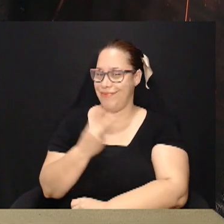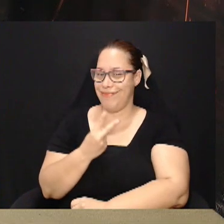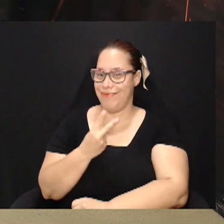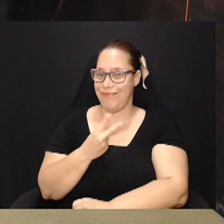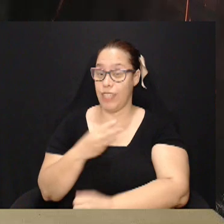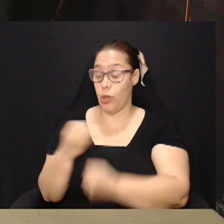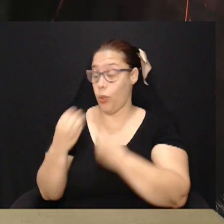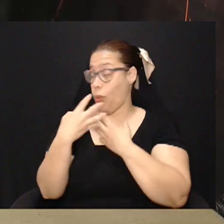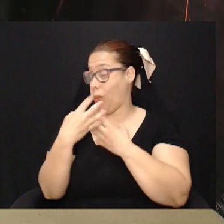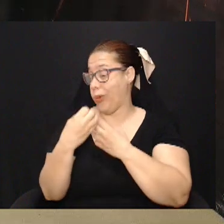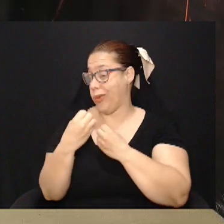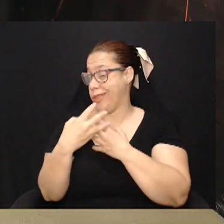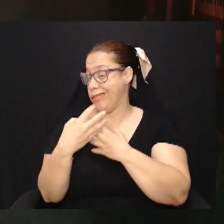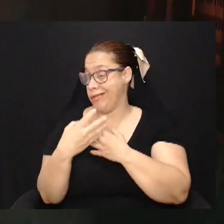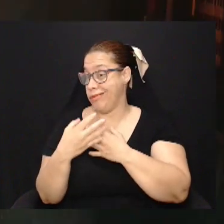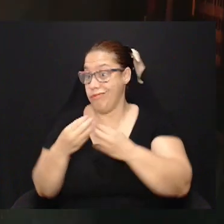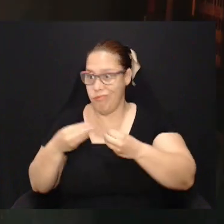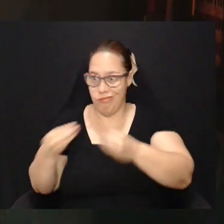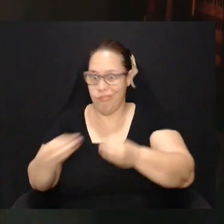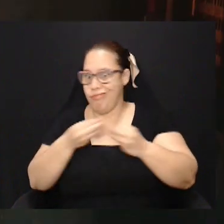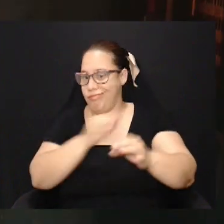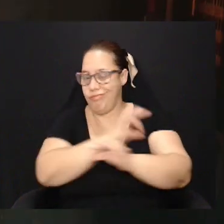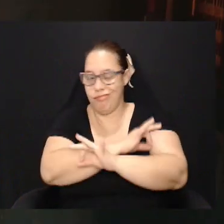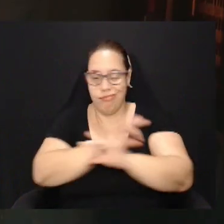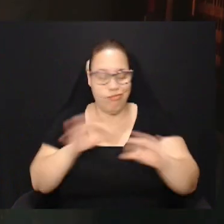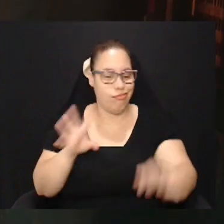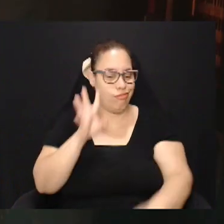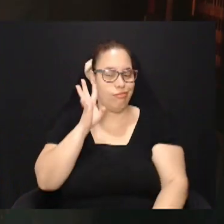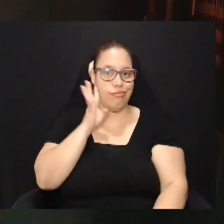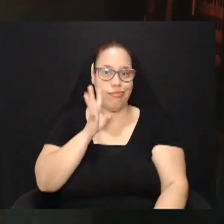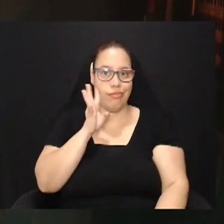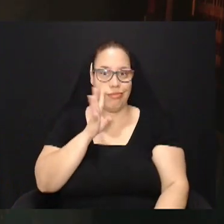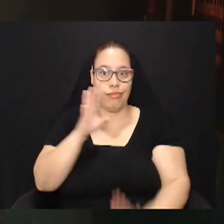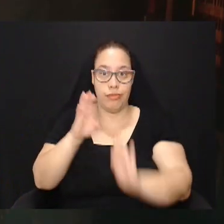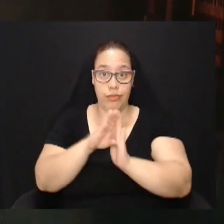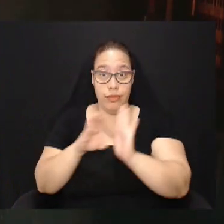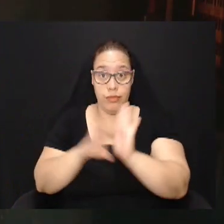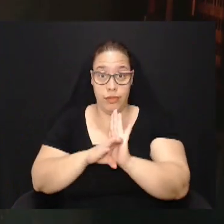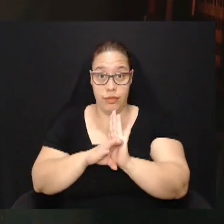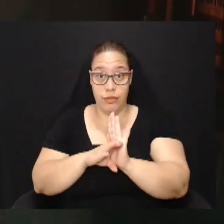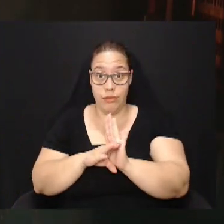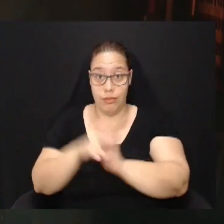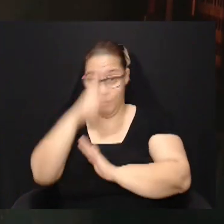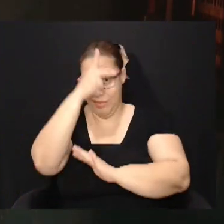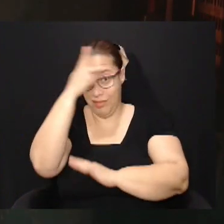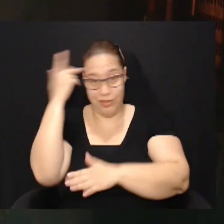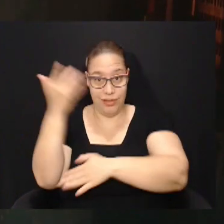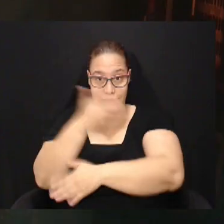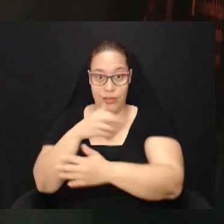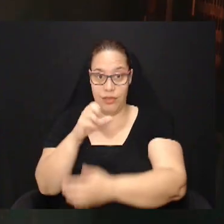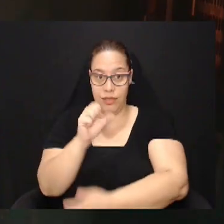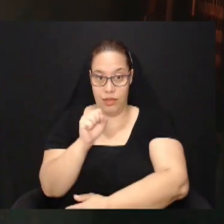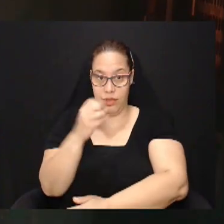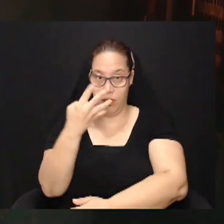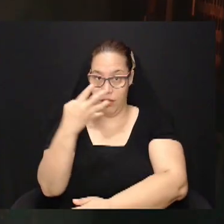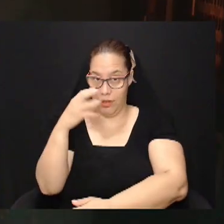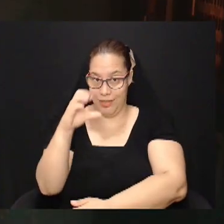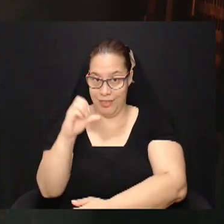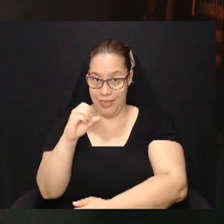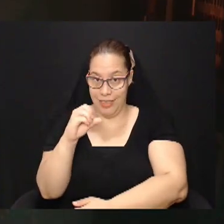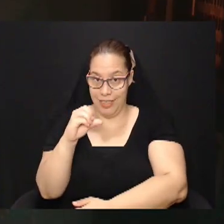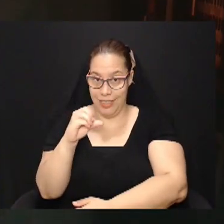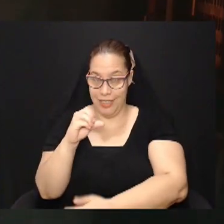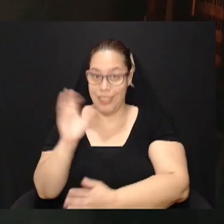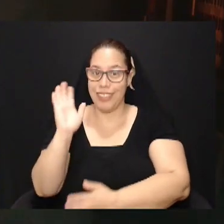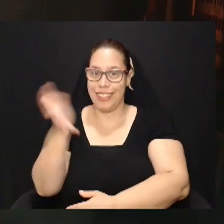quanto entrega. Que legal o programa de hoje. Vamos lá, o pessoal tá participando, 8h49, a gente precisa já.